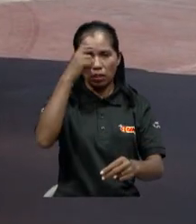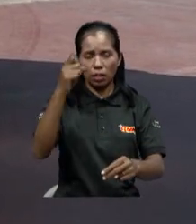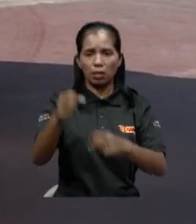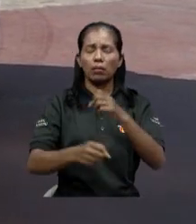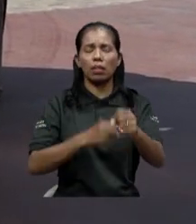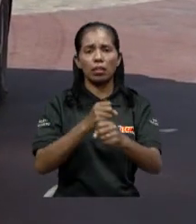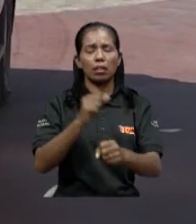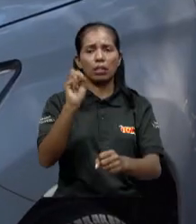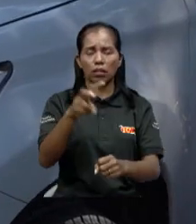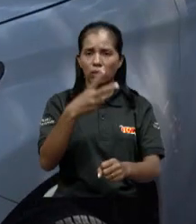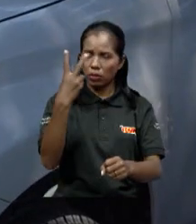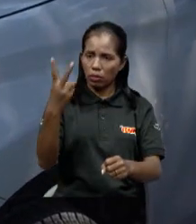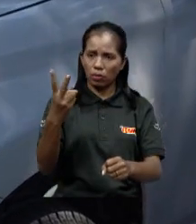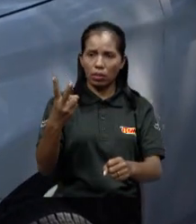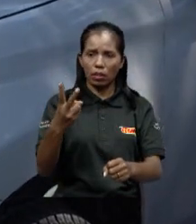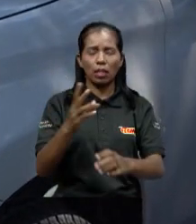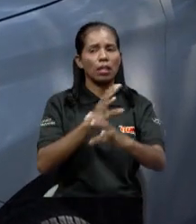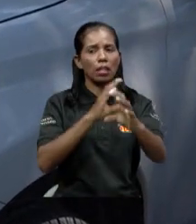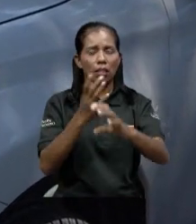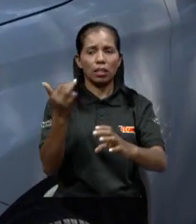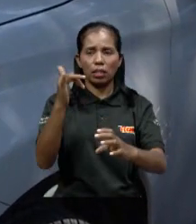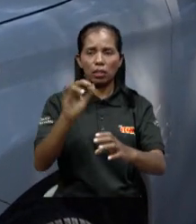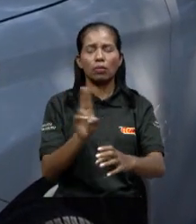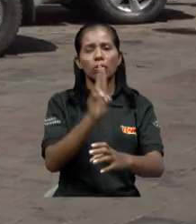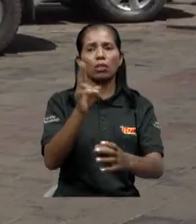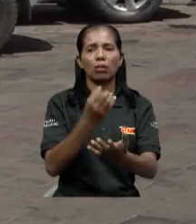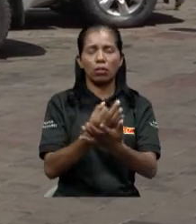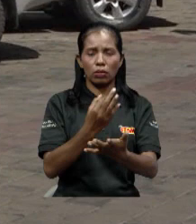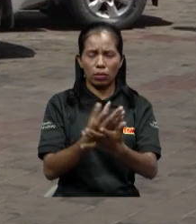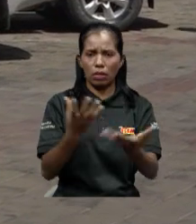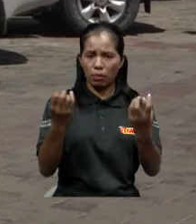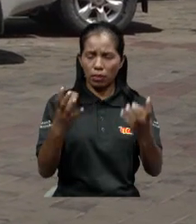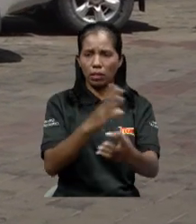tina sanulo singruane laran, careta sirene gasta ona osan